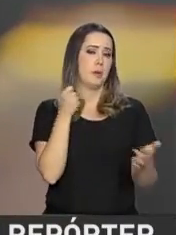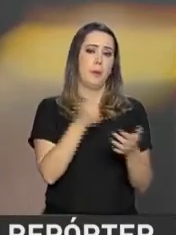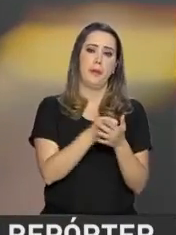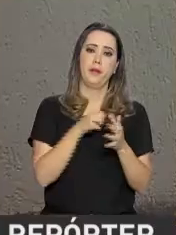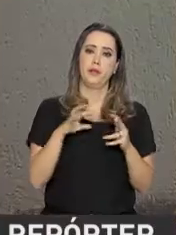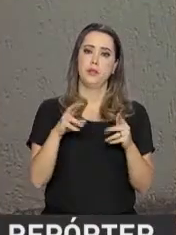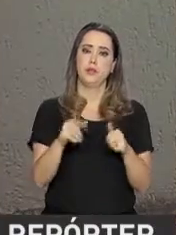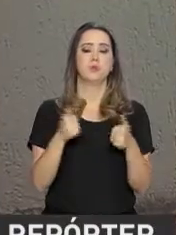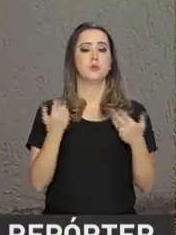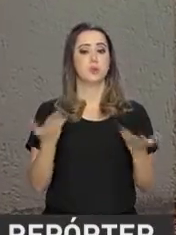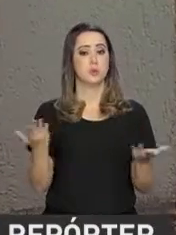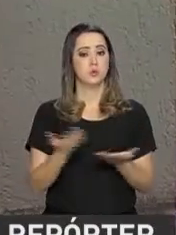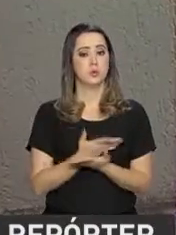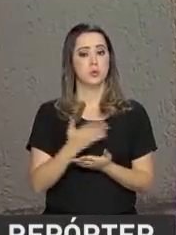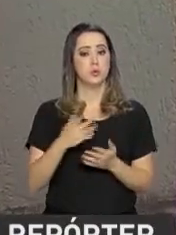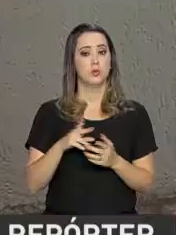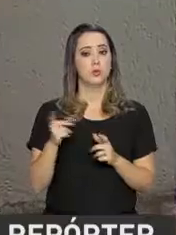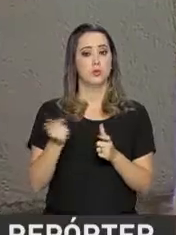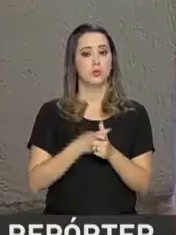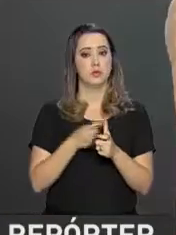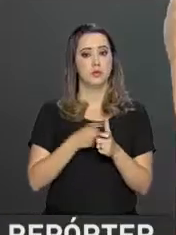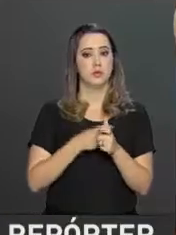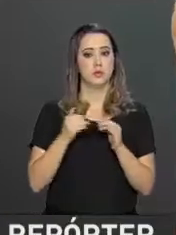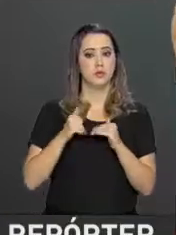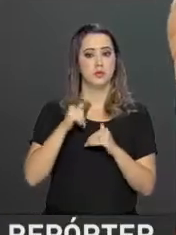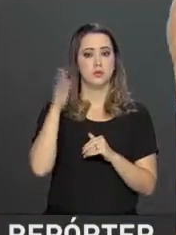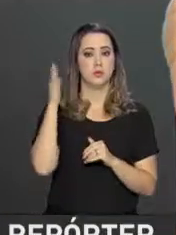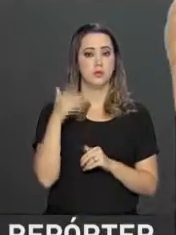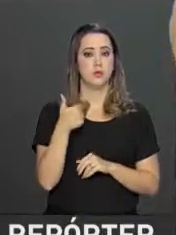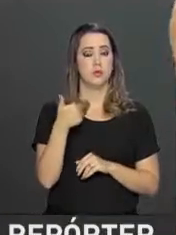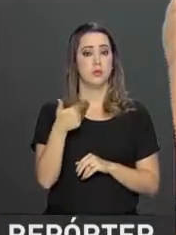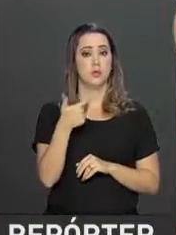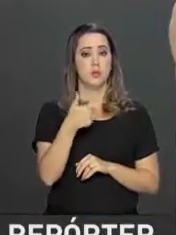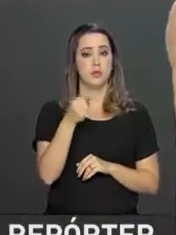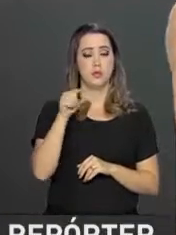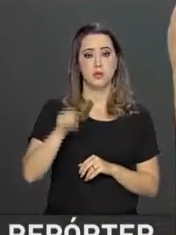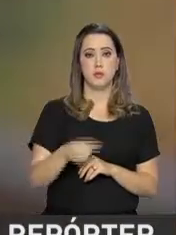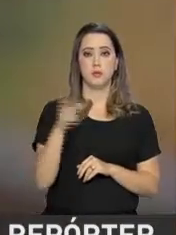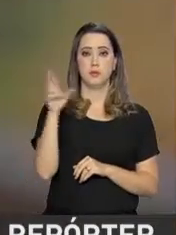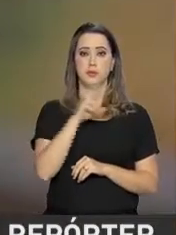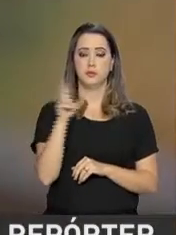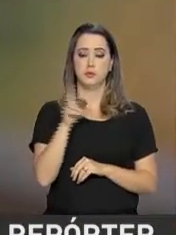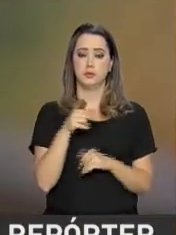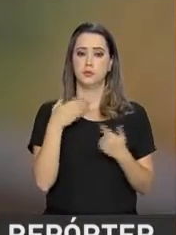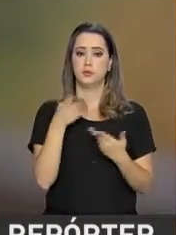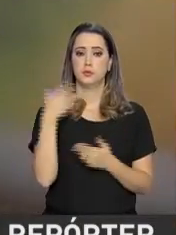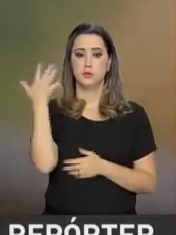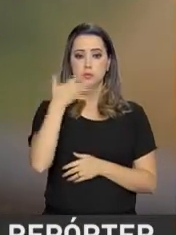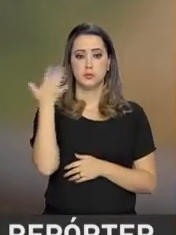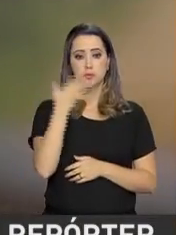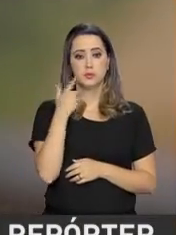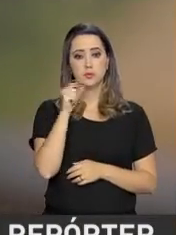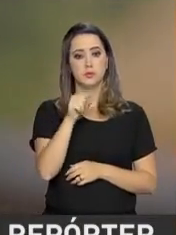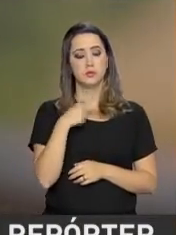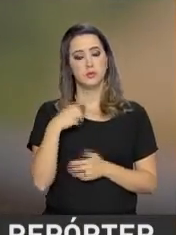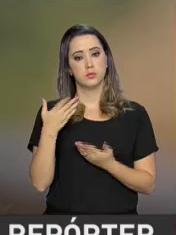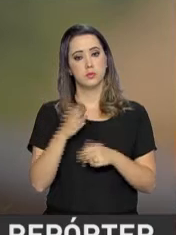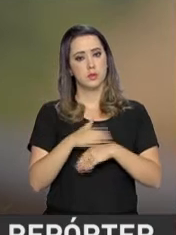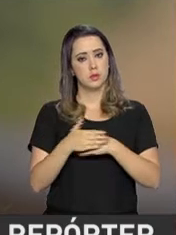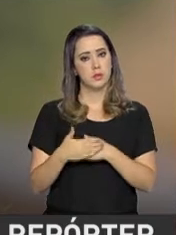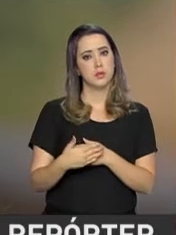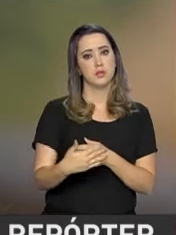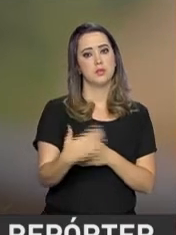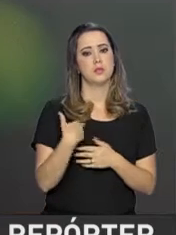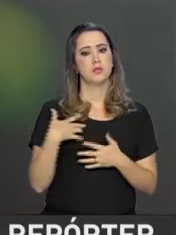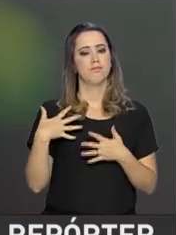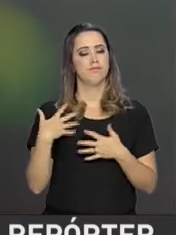o pagamento hoje a dívida já passa de 120 mil reais ela conta que nesse período passou por muito